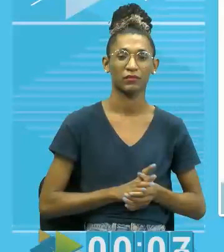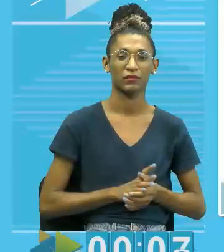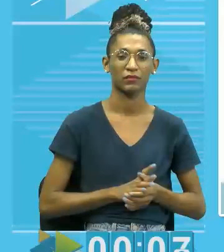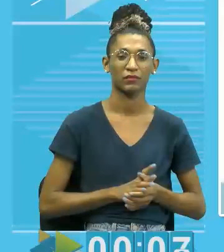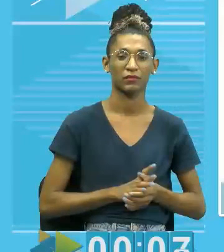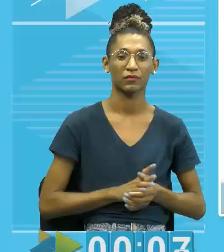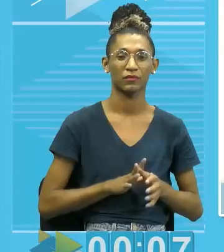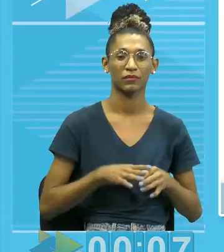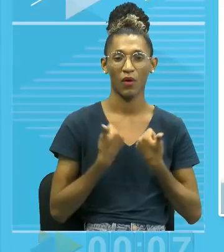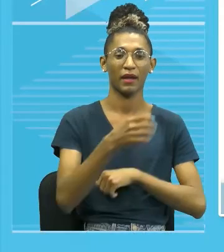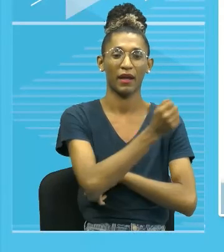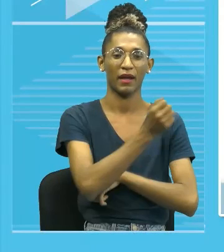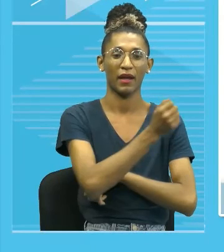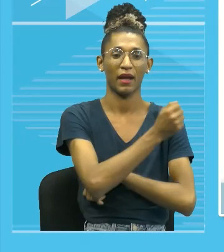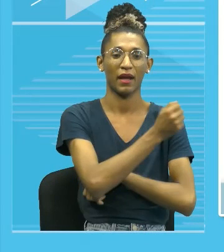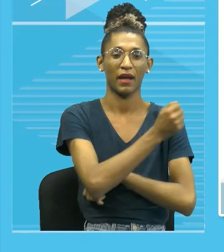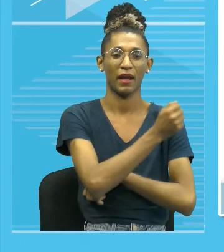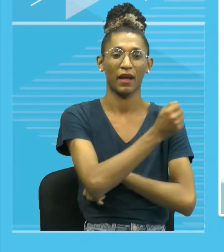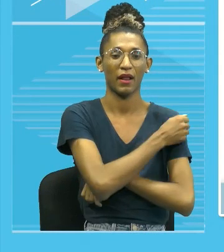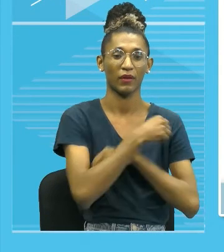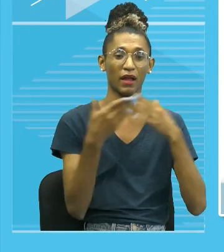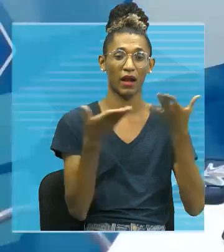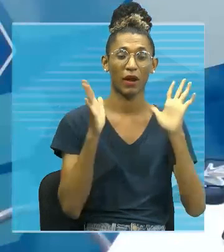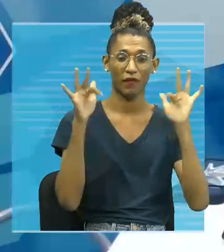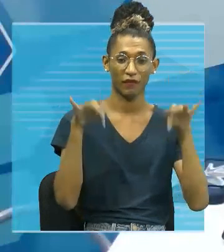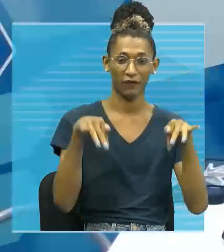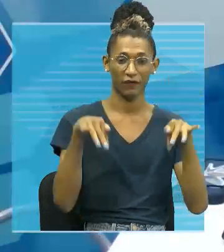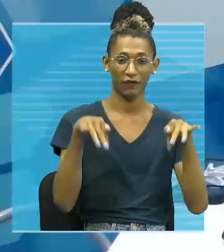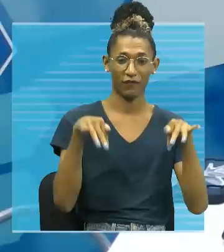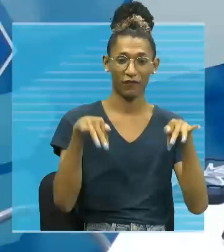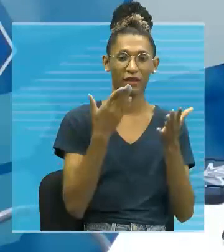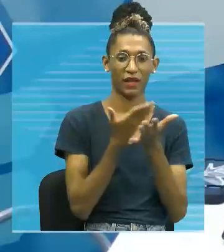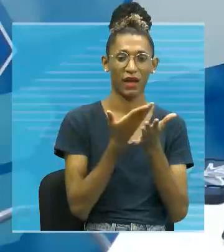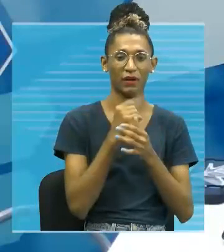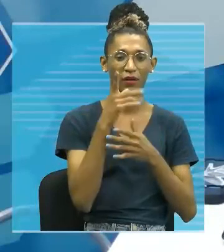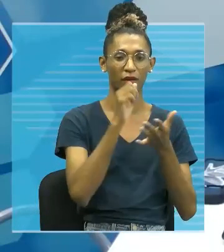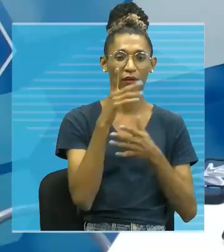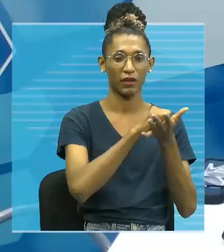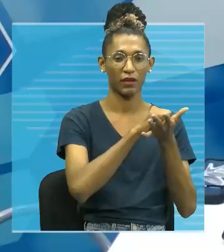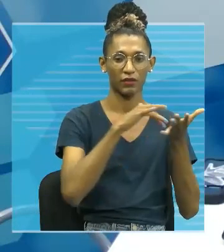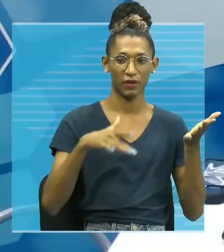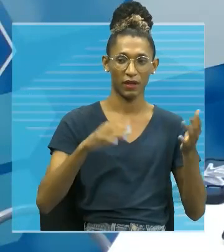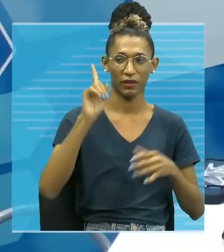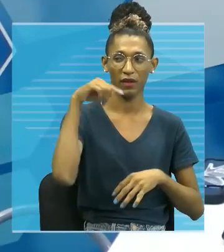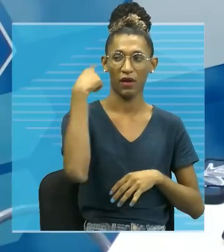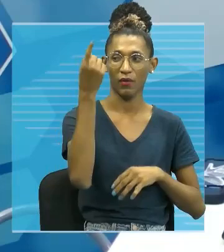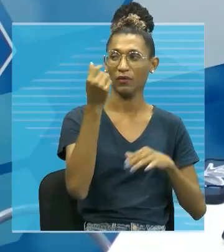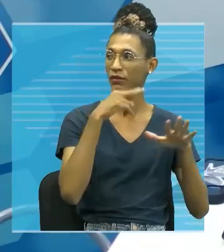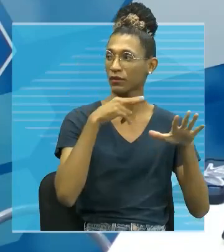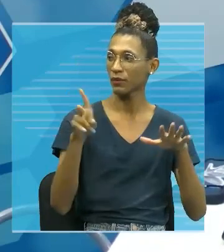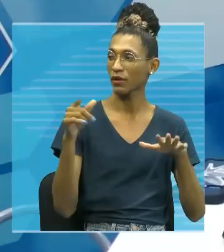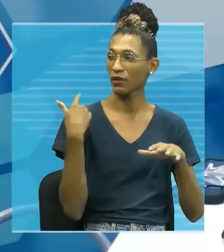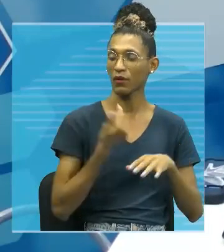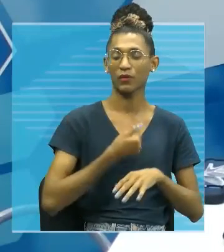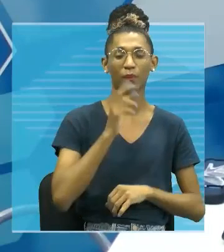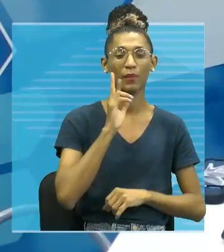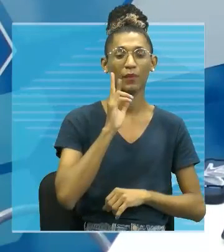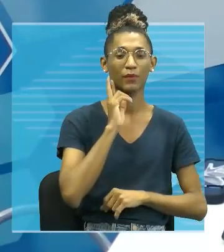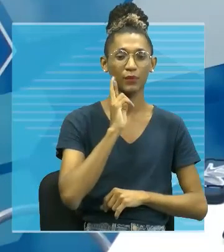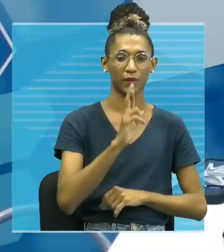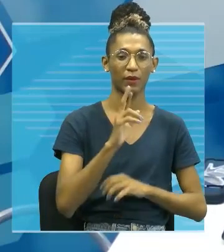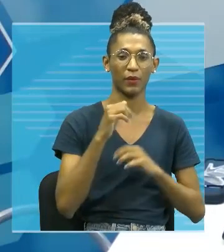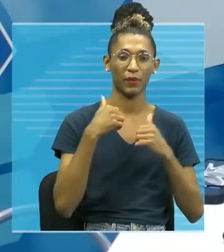ok pessoal a gente vai chegando ao final dessa aula esse exercício a gente resolve na próxima semana tá